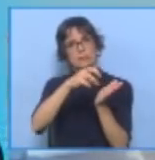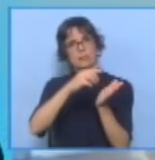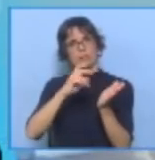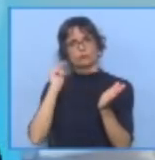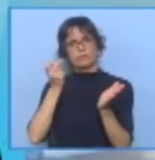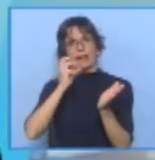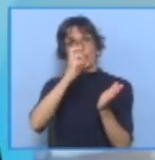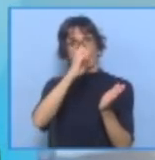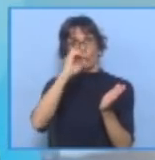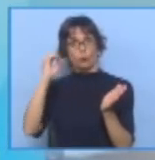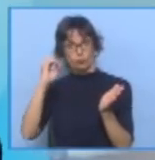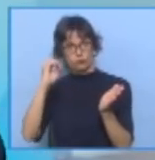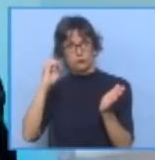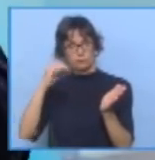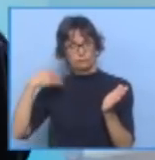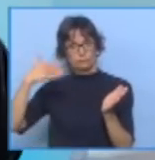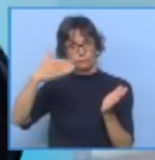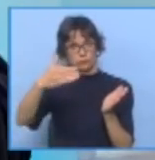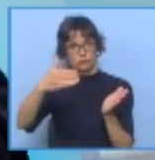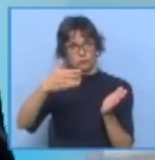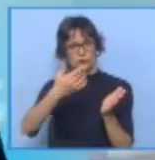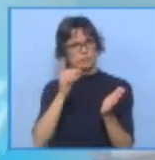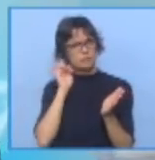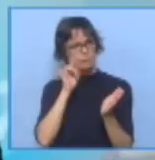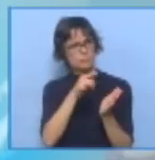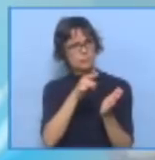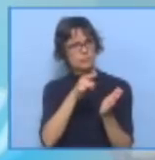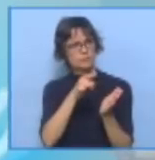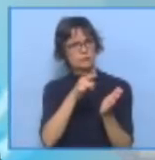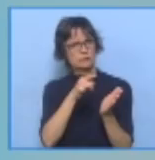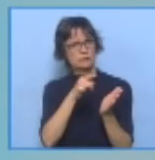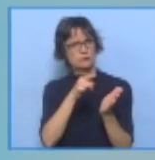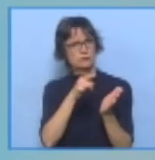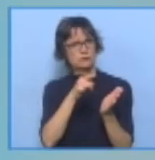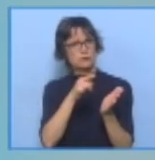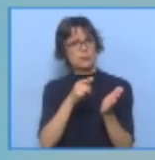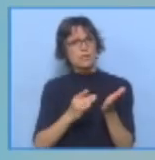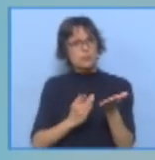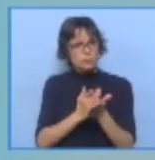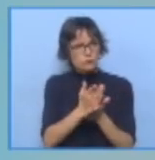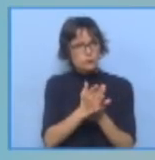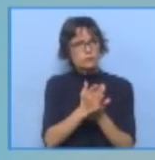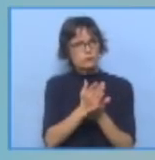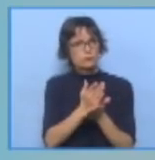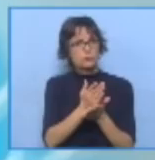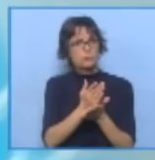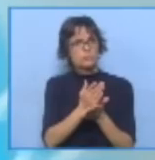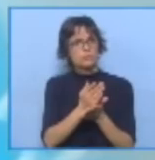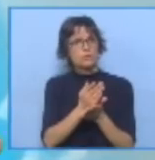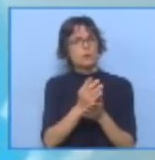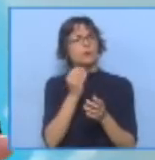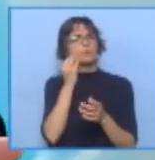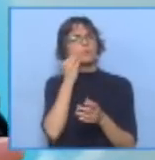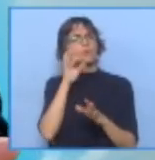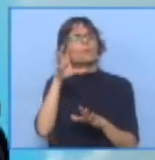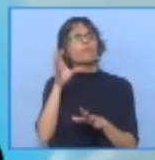apenas mantida por sempre a gosto. Quer dizer, foi mantida a gosto, mas com sofrimento, com